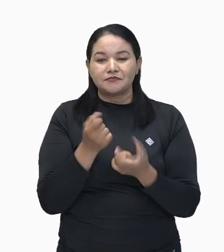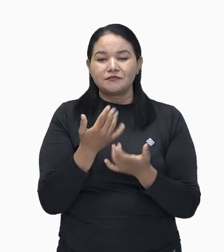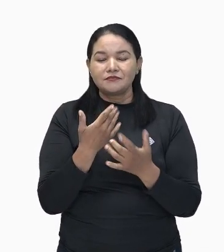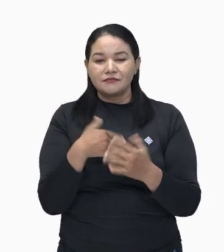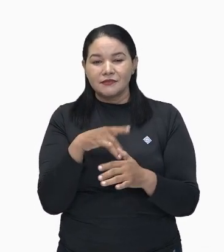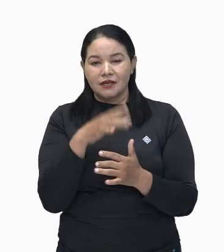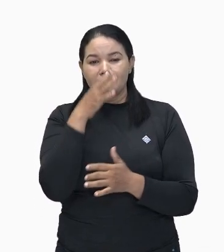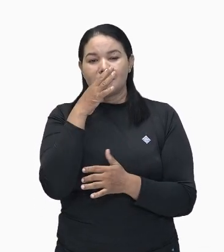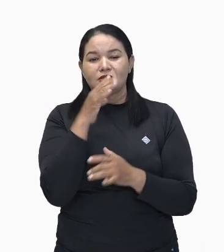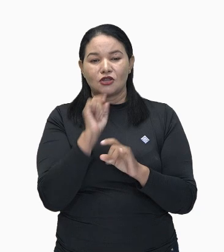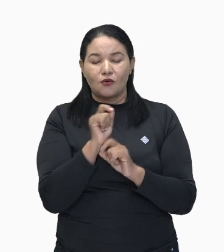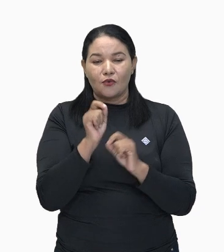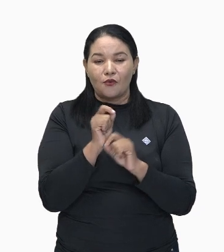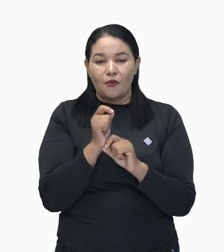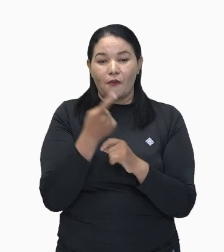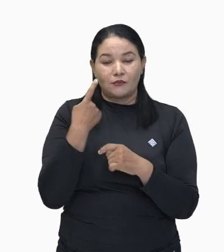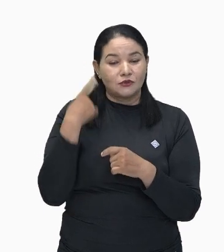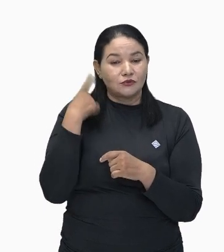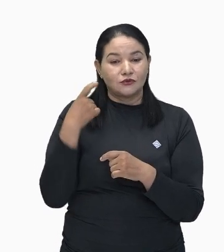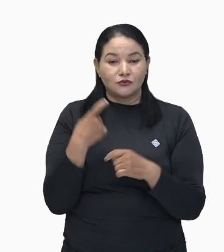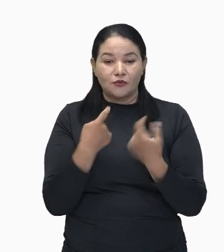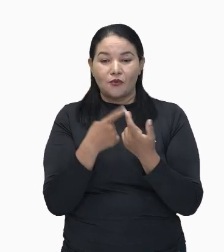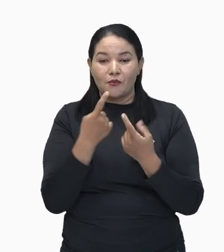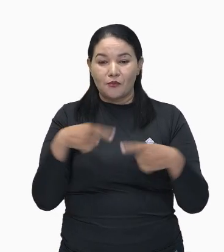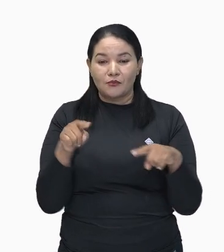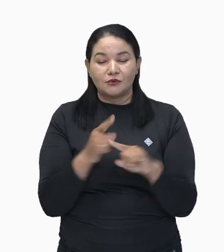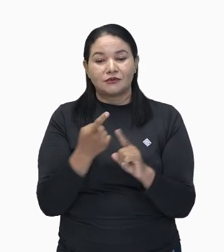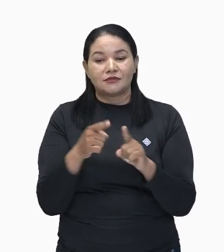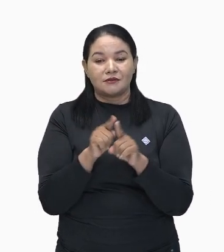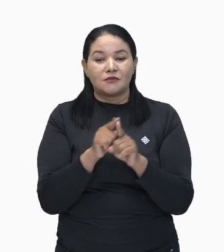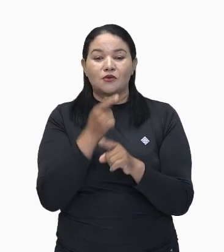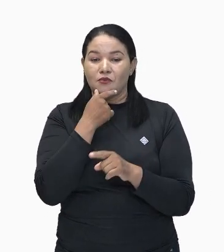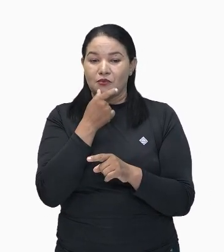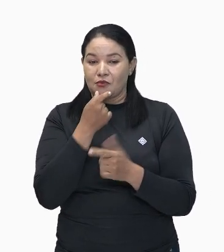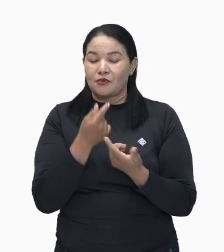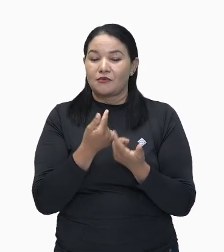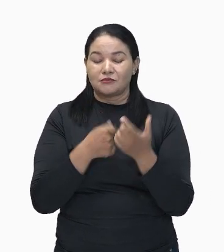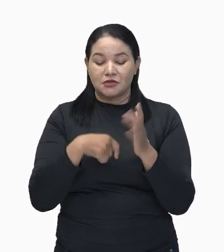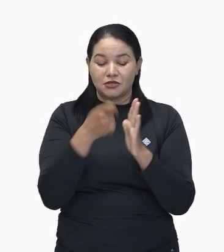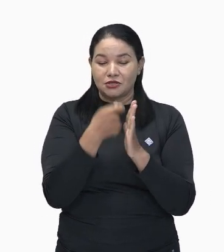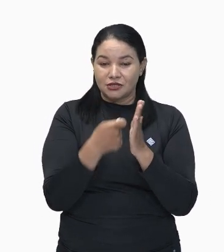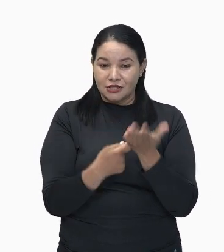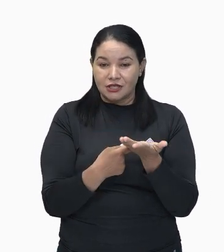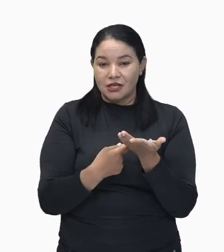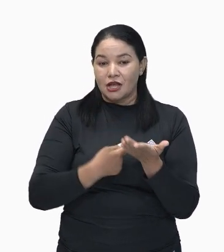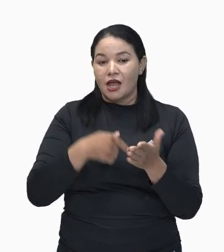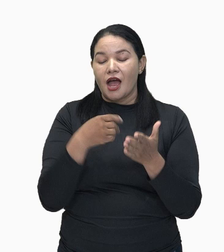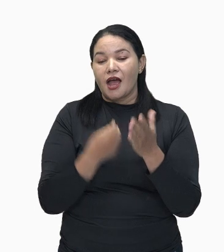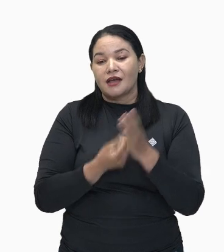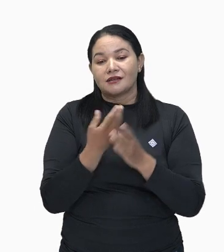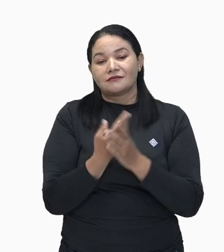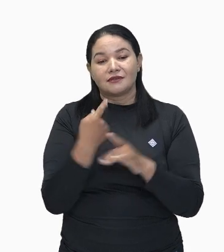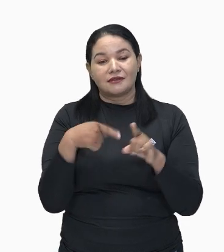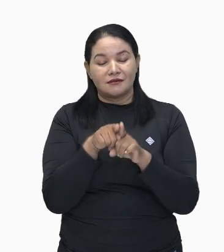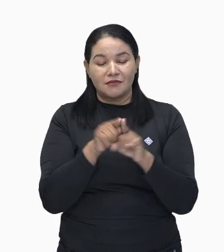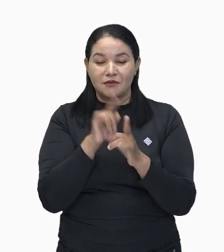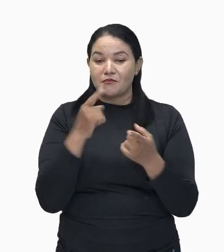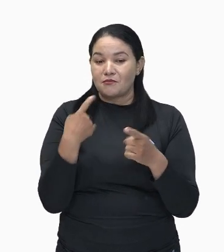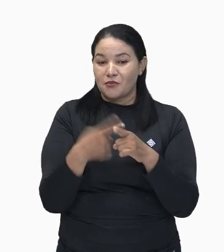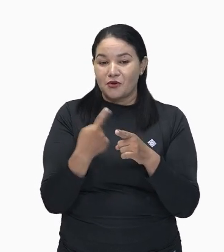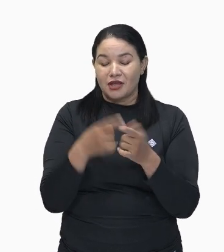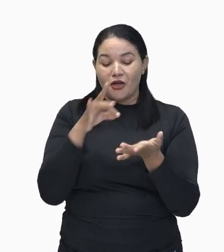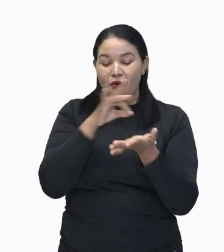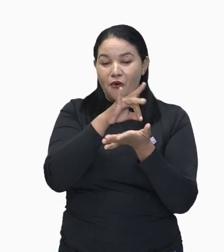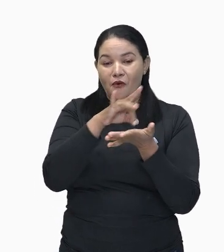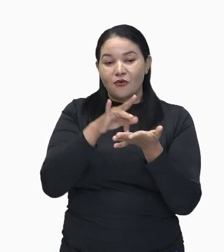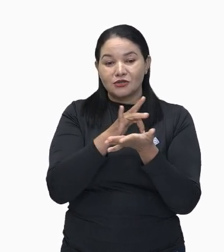Gilberto, convidou para participar do disco do qual era arranjador e compositor, já que o disco era composto de canções